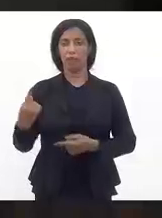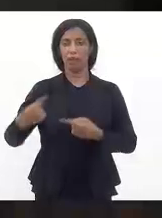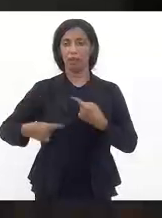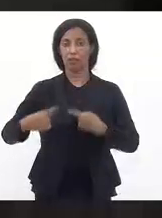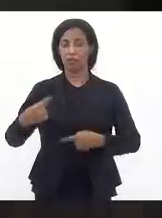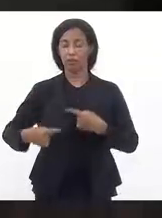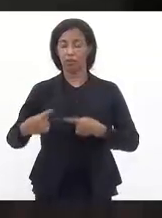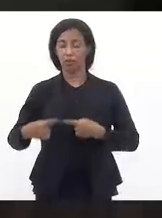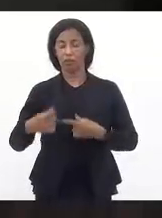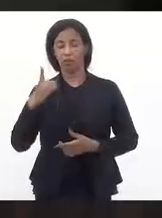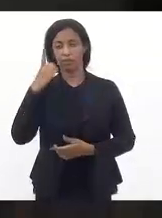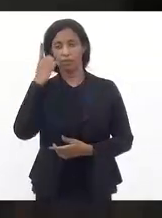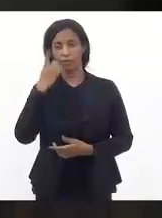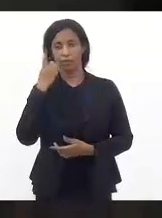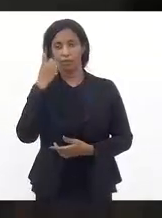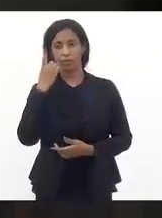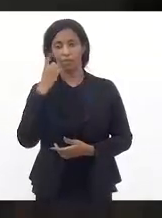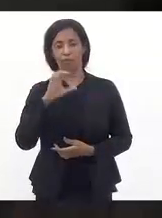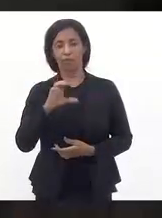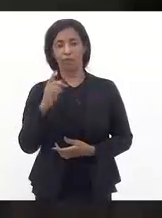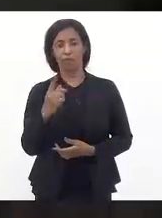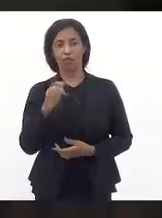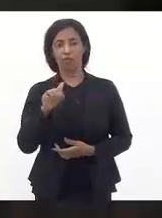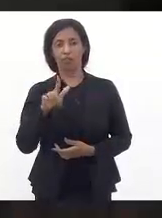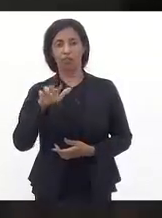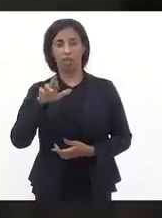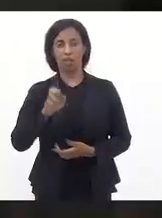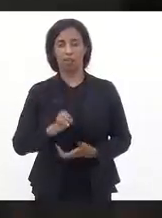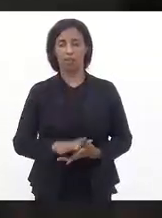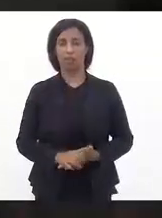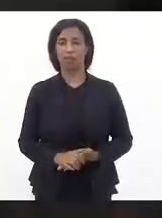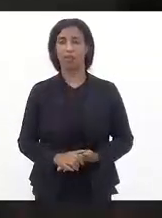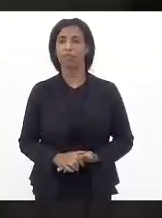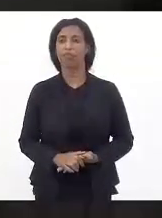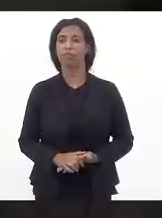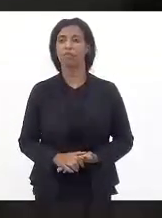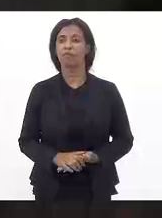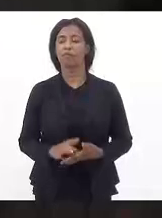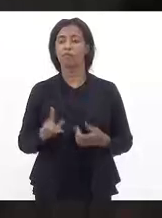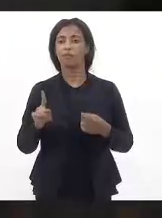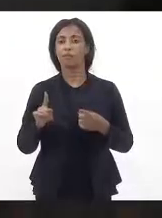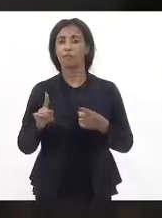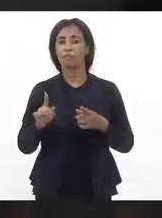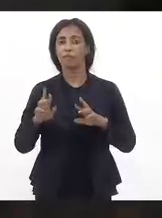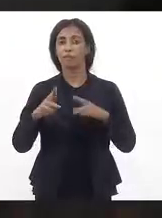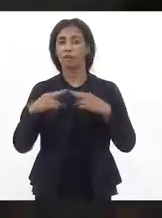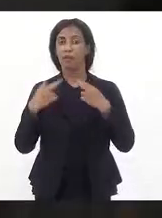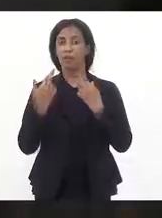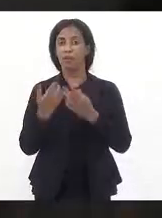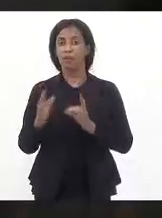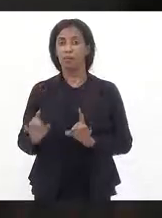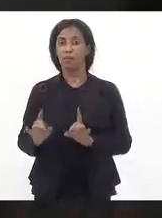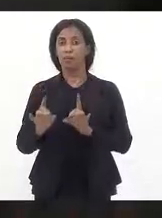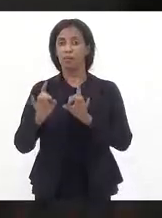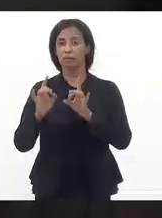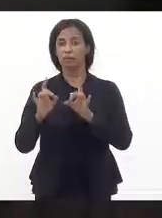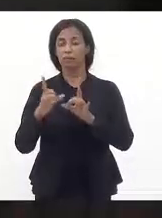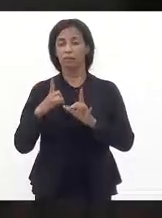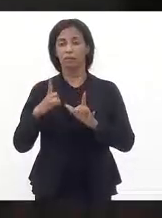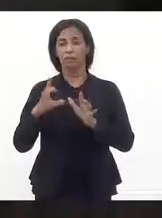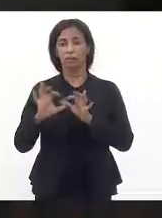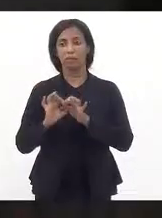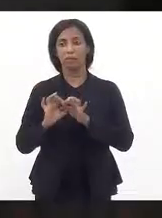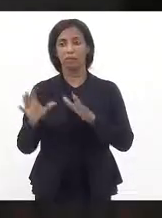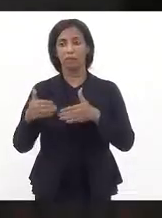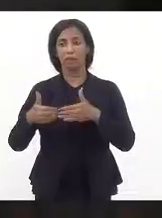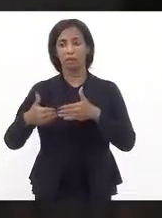discutir deputados Charles Batista é deputado a sessão extraordinária ela tem